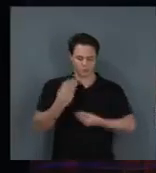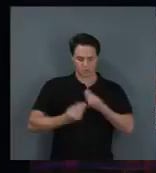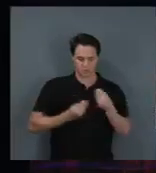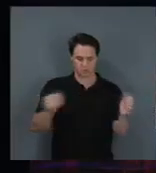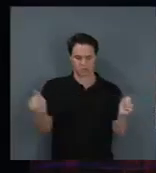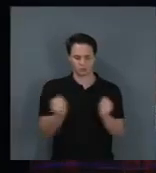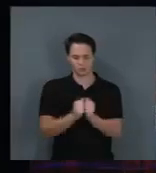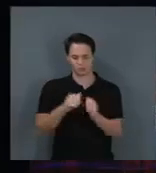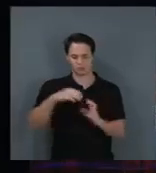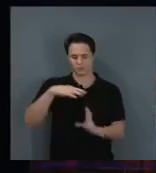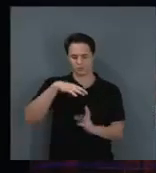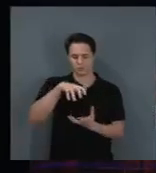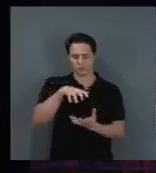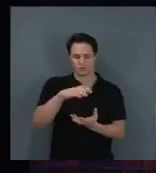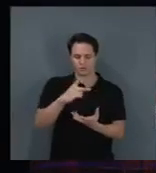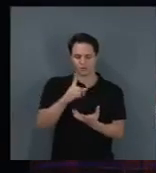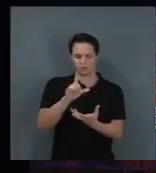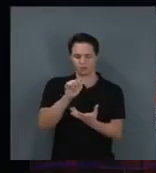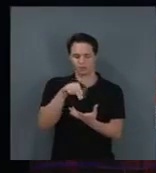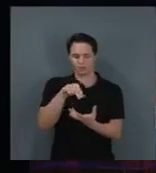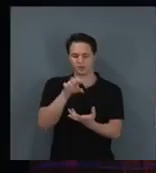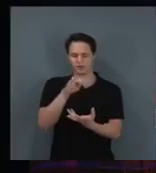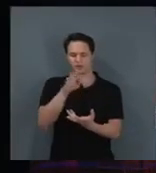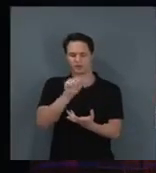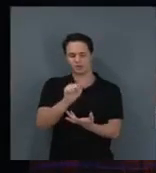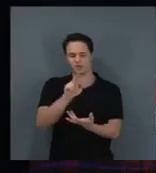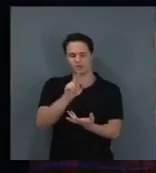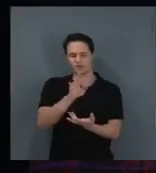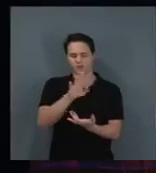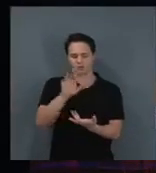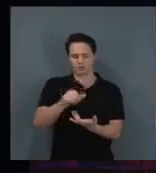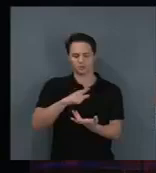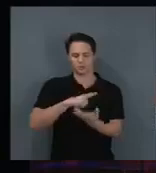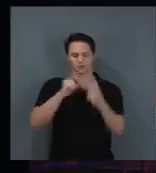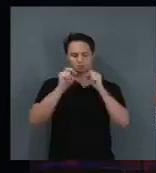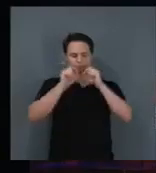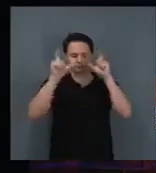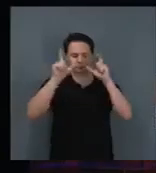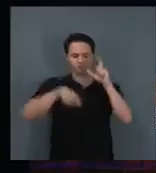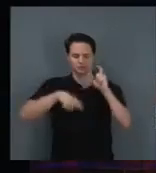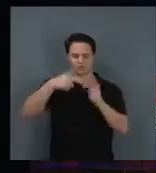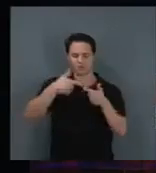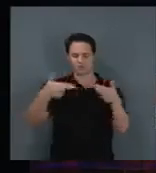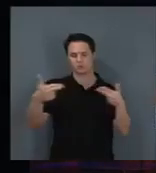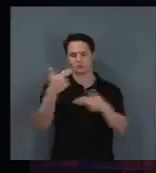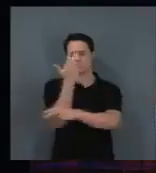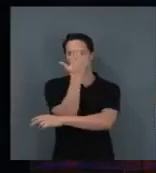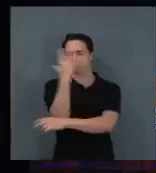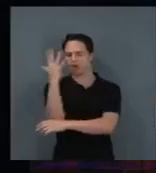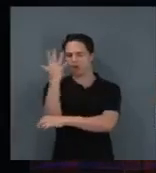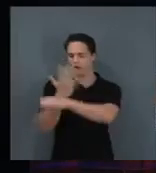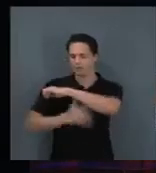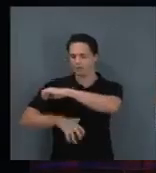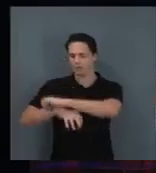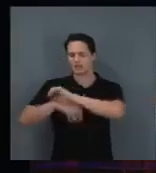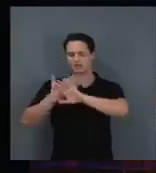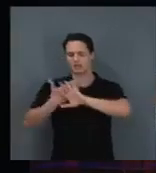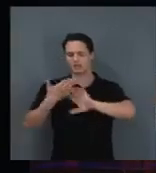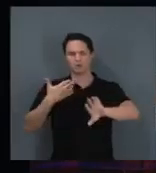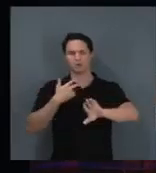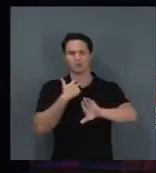planeta Terra, enfatizando que a degradação ambiental é inseparável